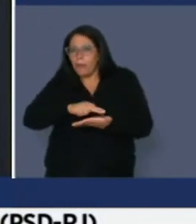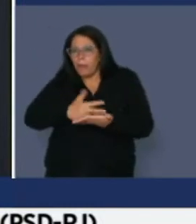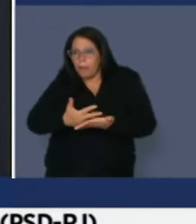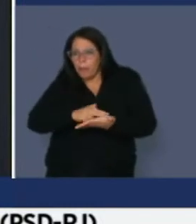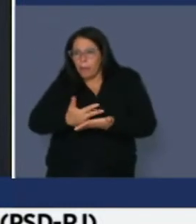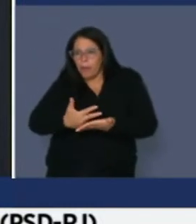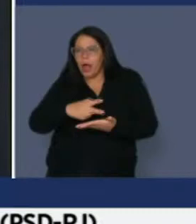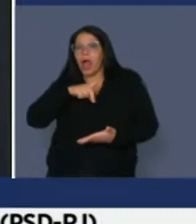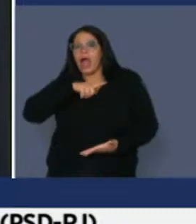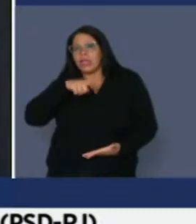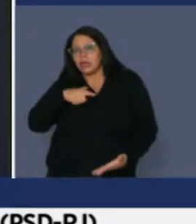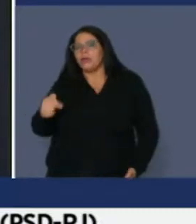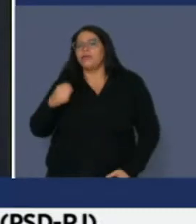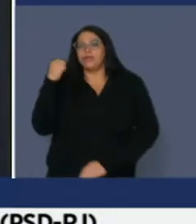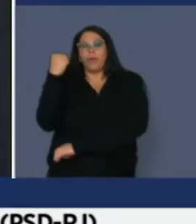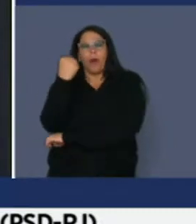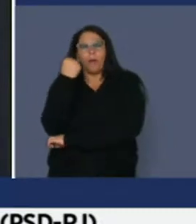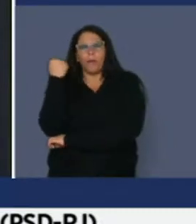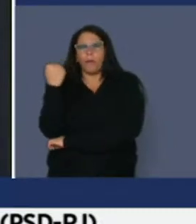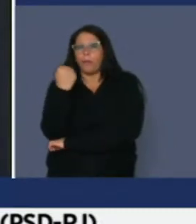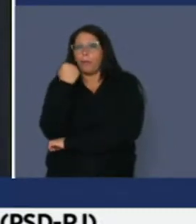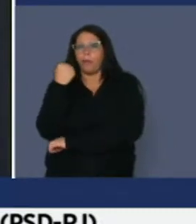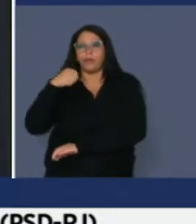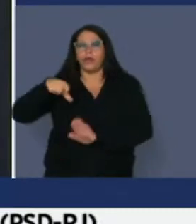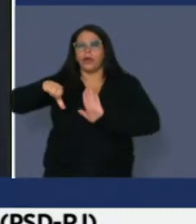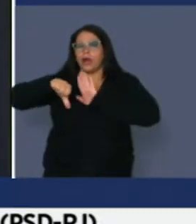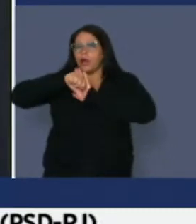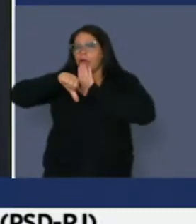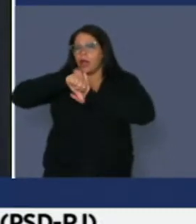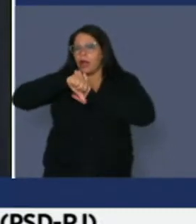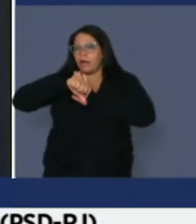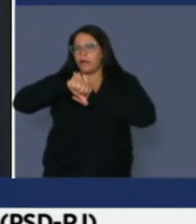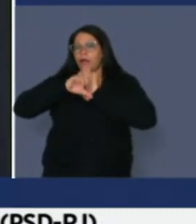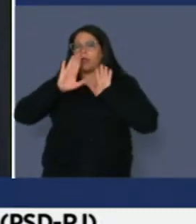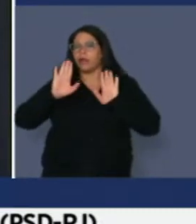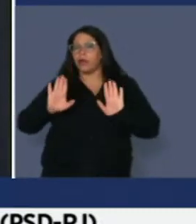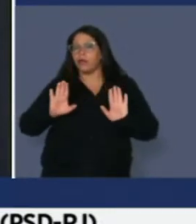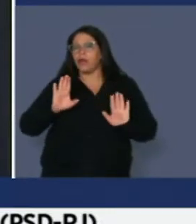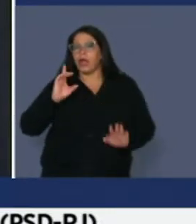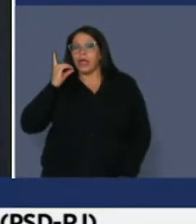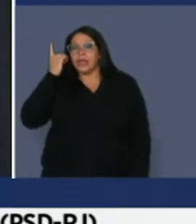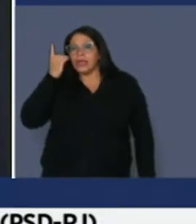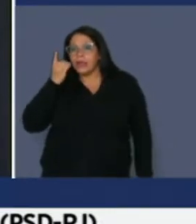Essa foi a gravidade desse crime. Não foi a deputada Flor de Lis,